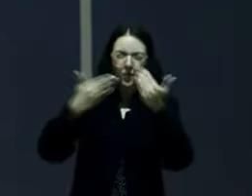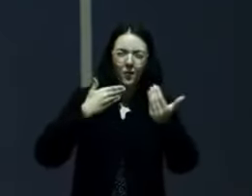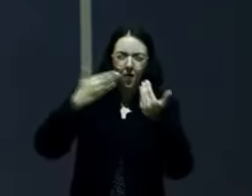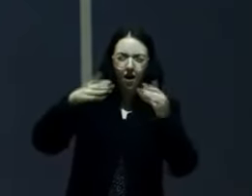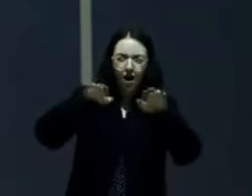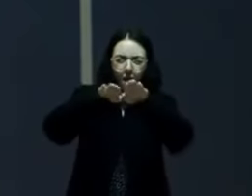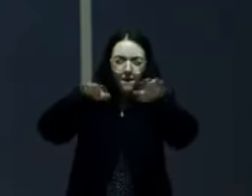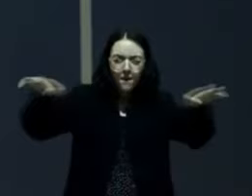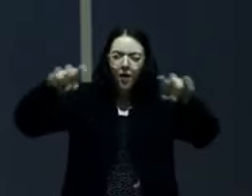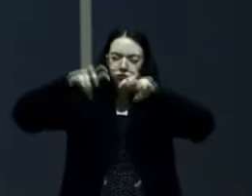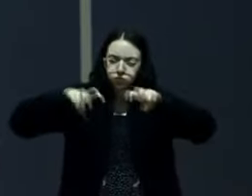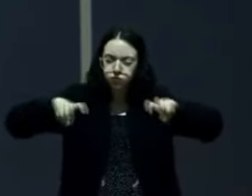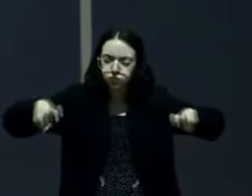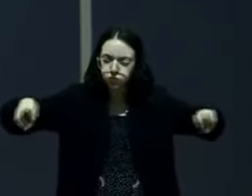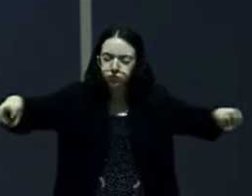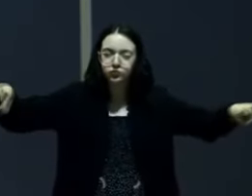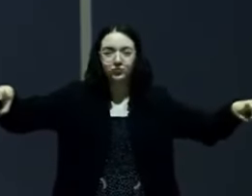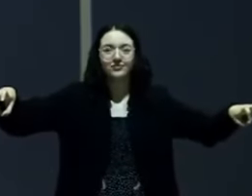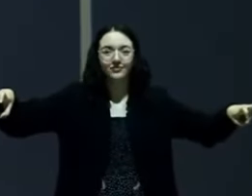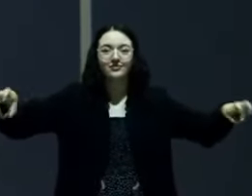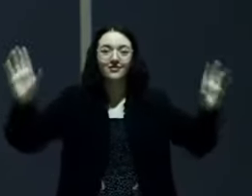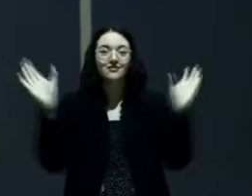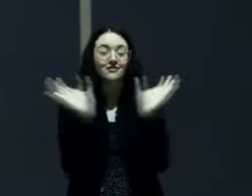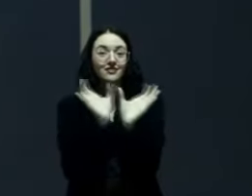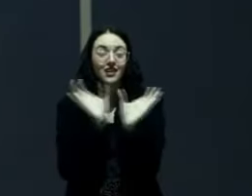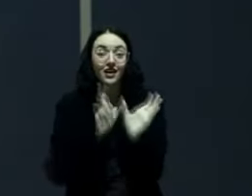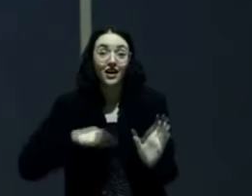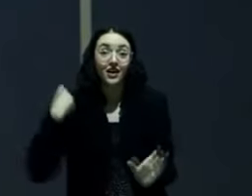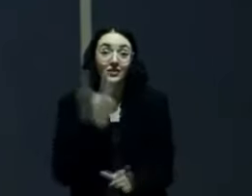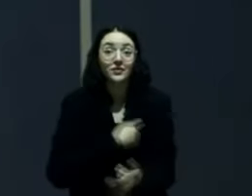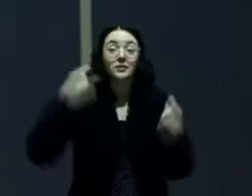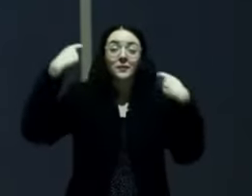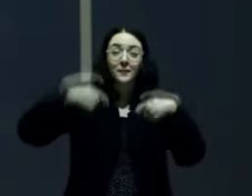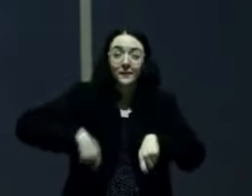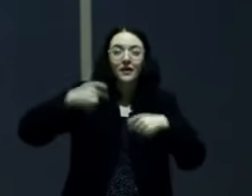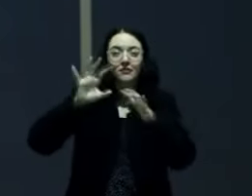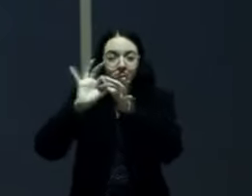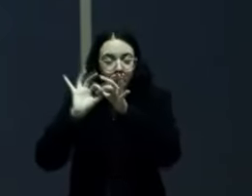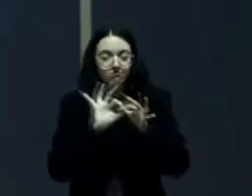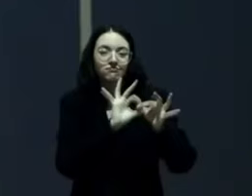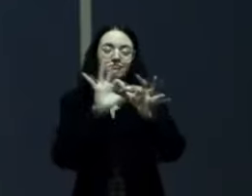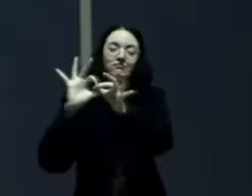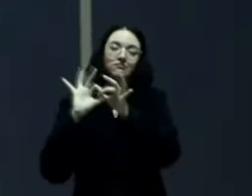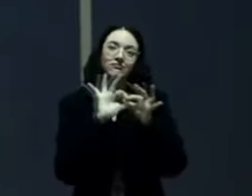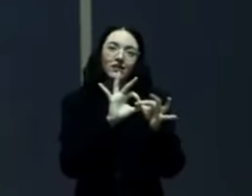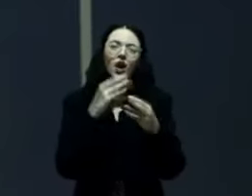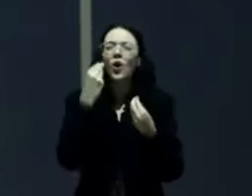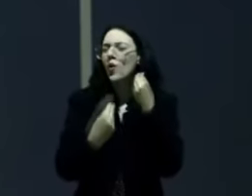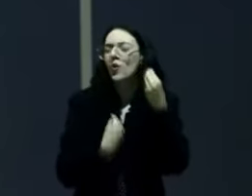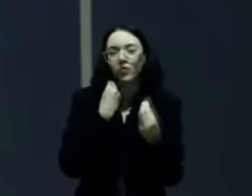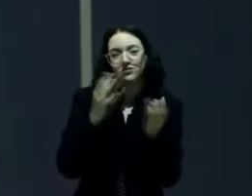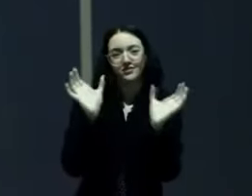Tem como participar sem comunhão? Não tem. A